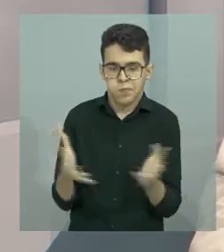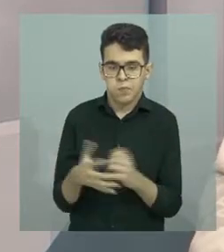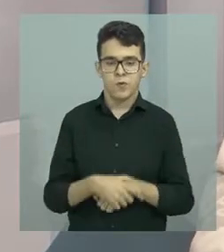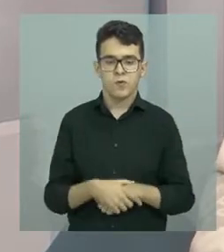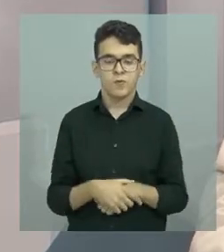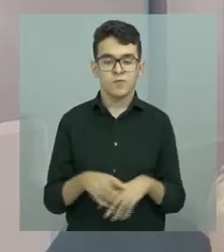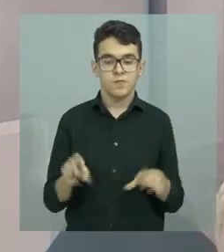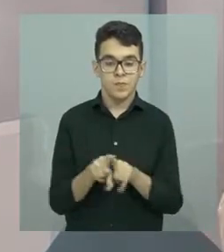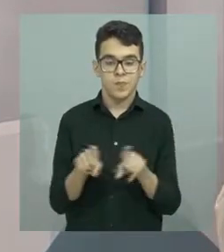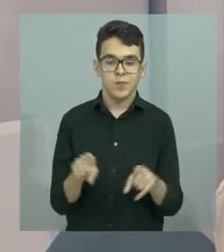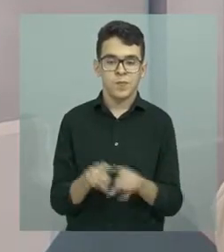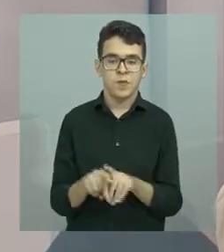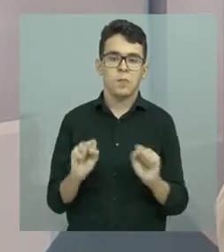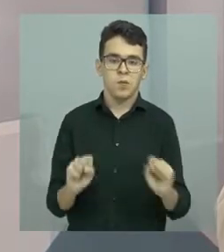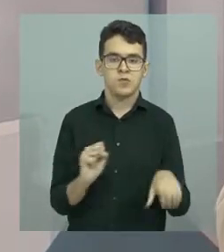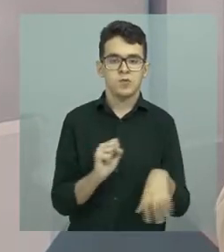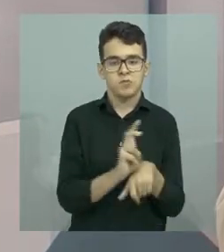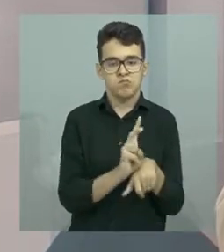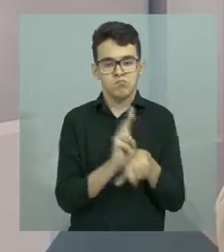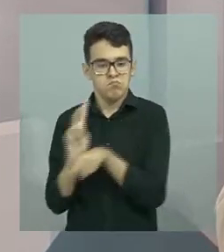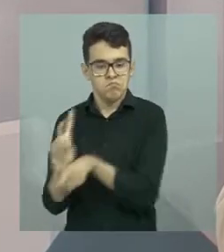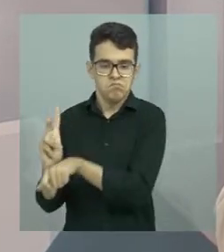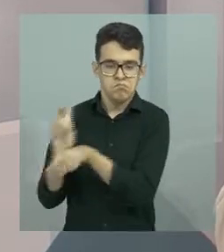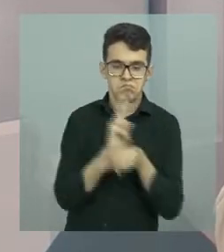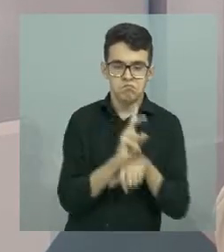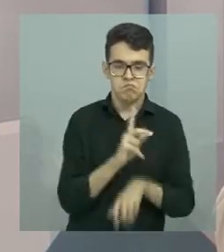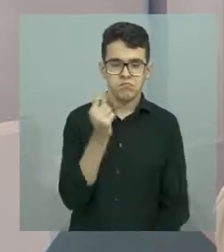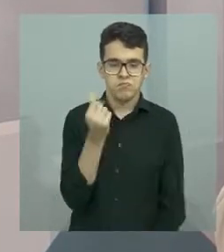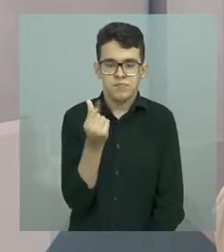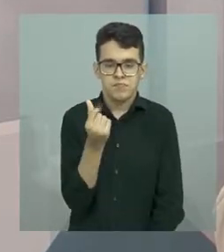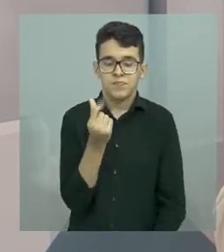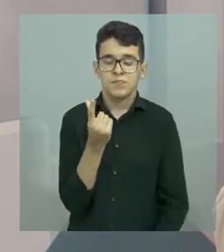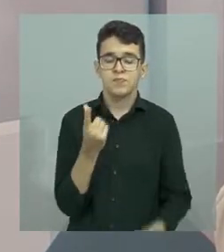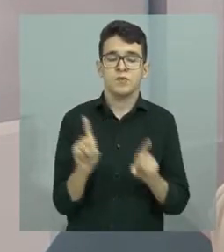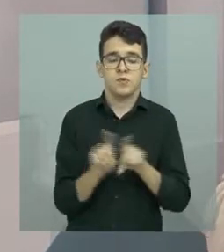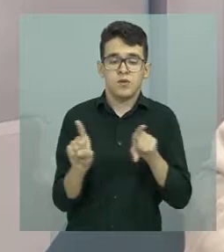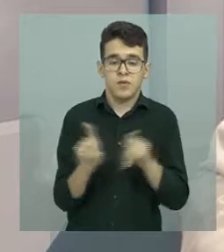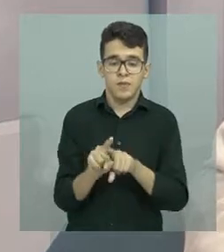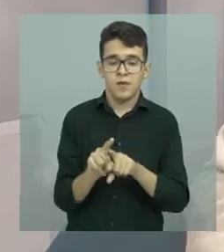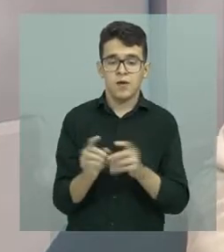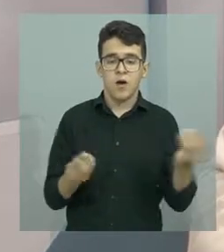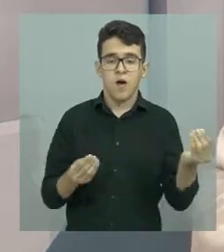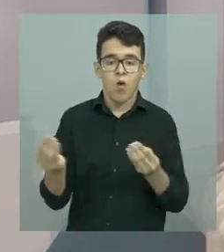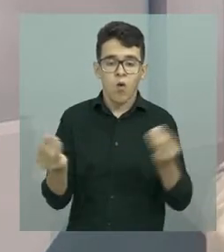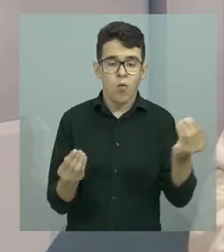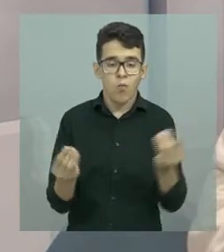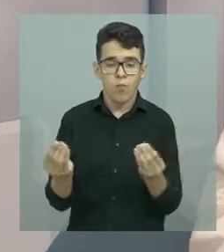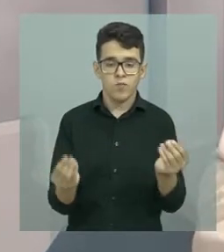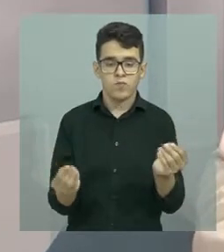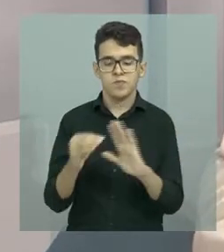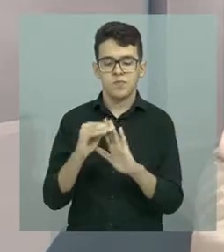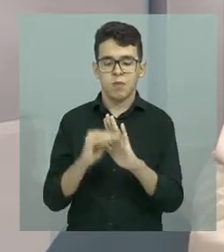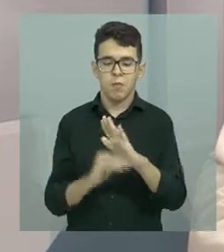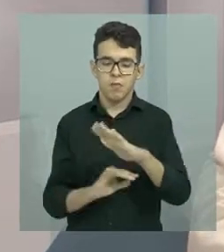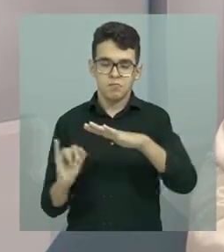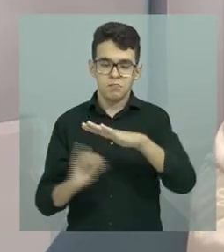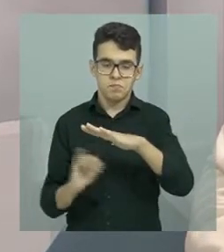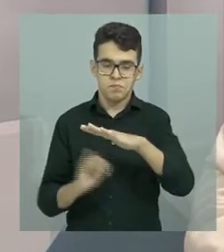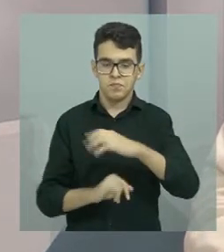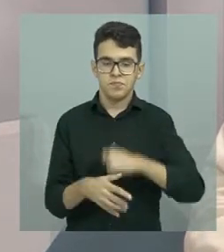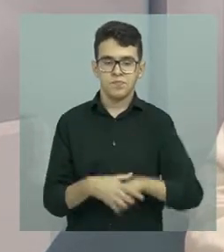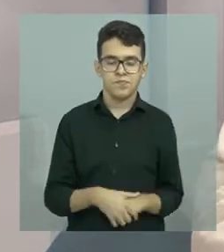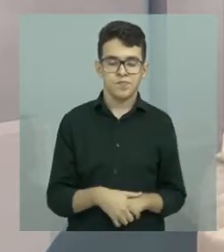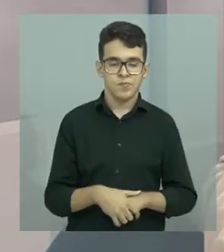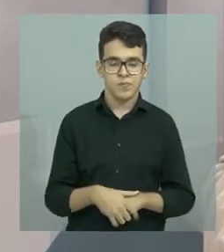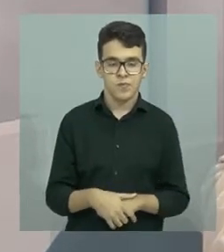criação do que lá chama-se de mecanismos institucionais, tá? Que aqui nós estamos pensando